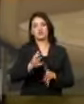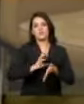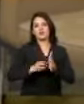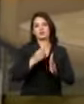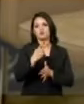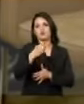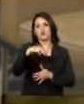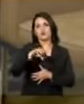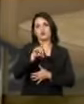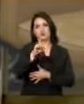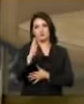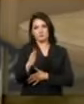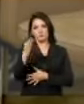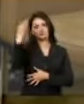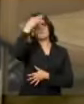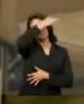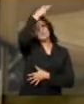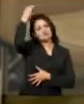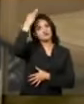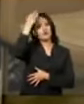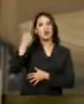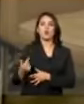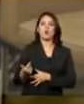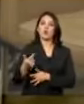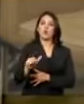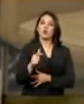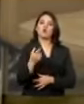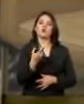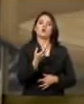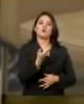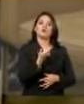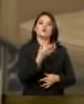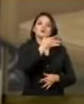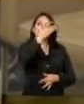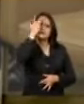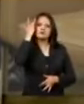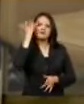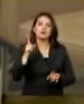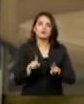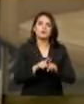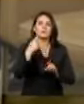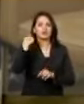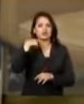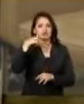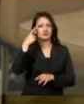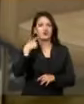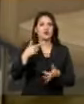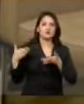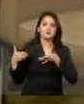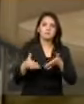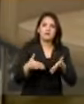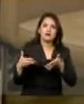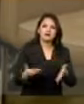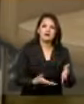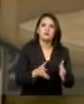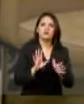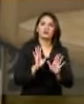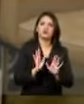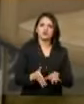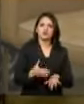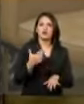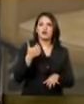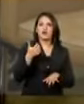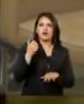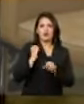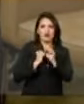colega da advocacia brasileira, que participou ao longo das últimas décadas da história